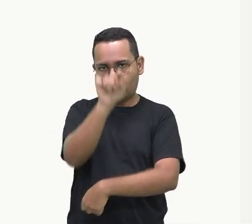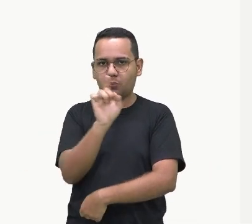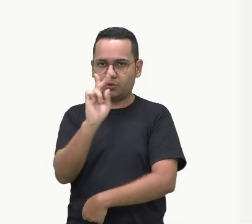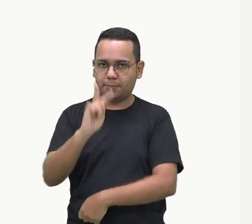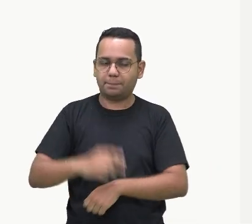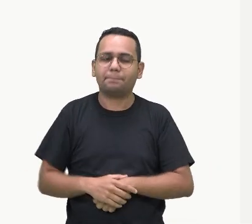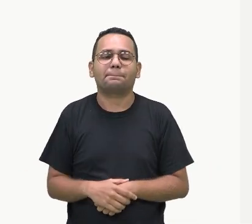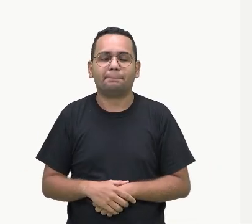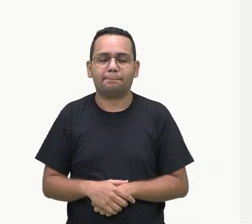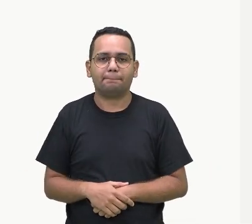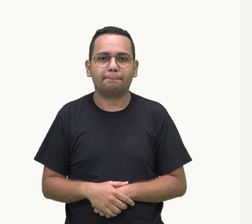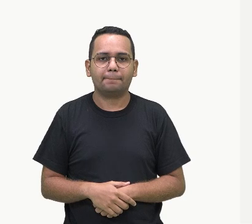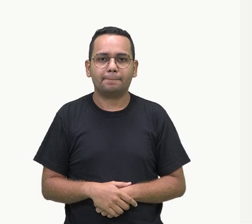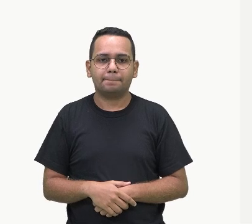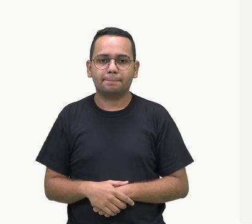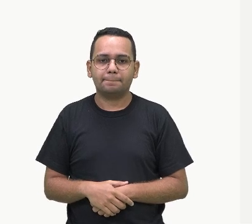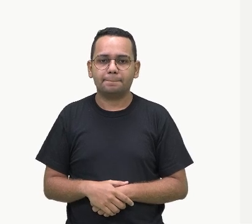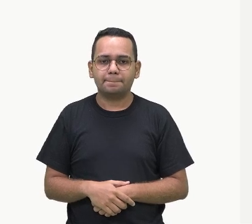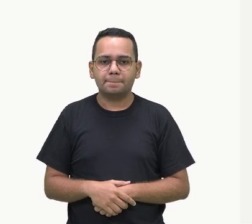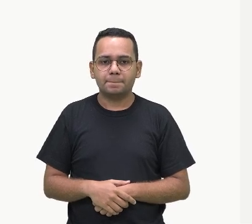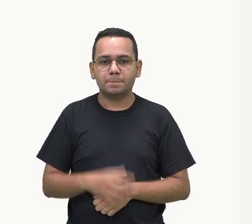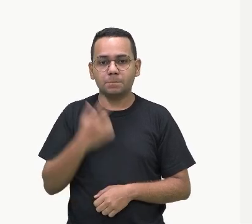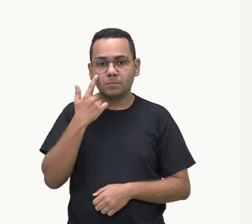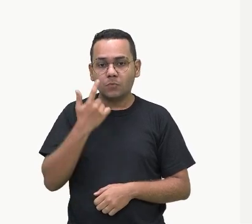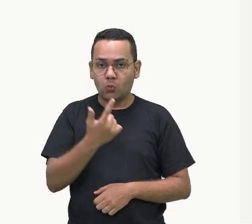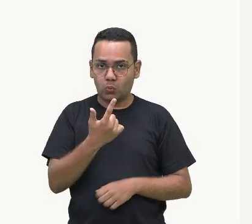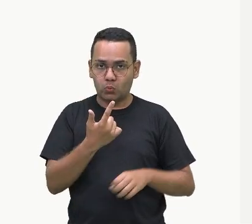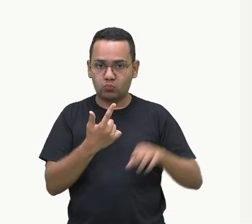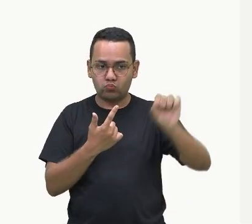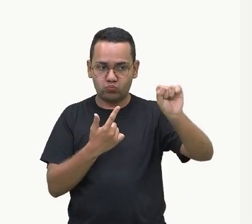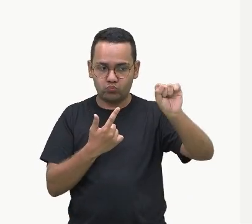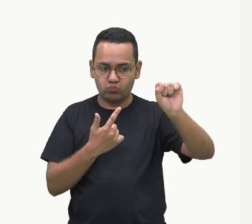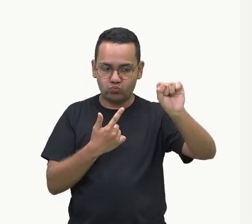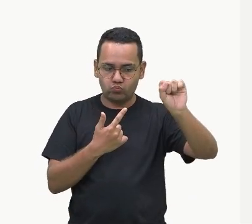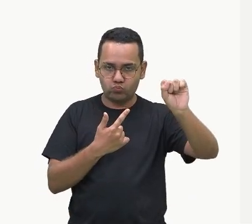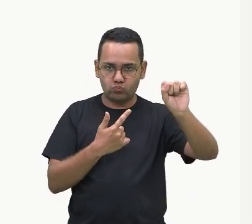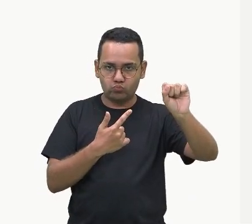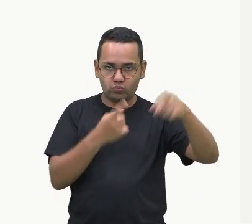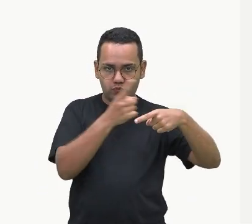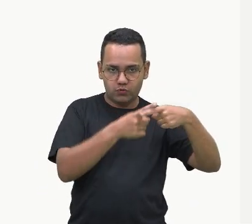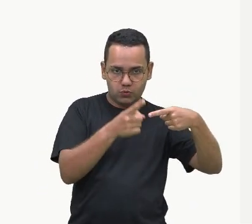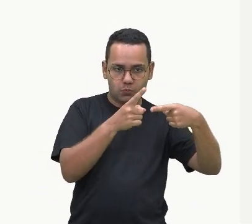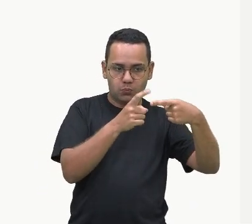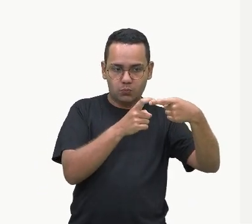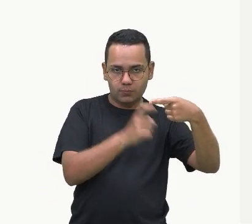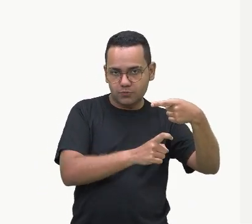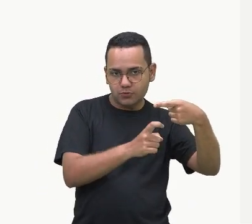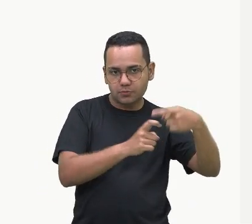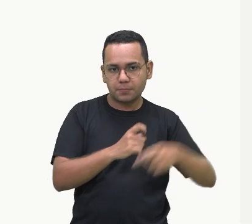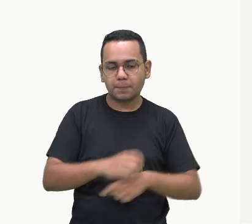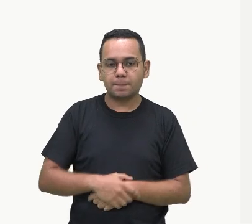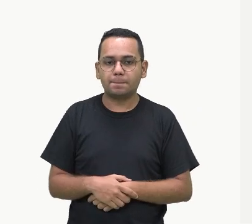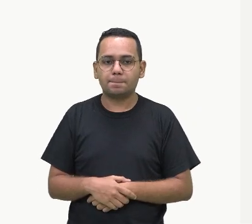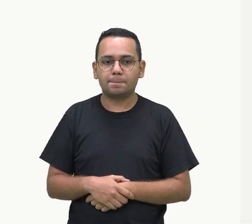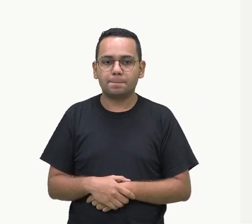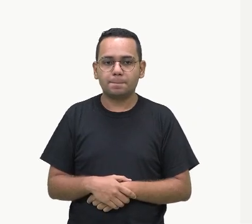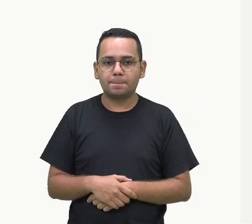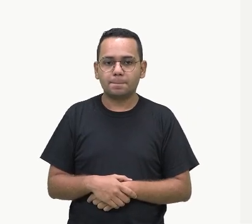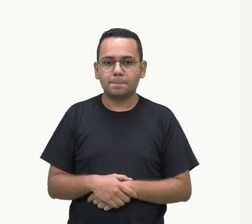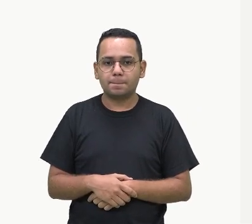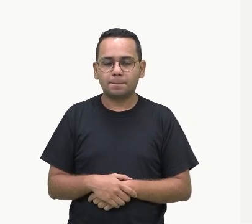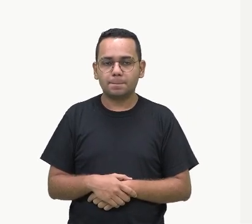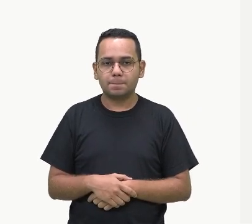há pouco? 8 vai estar para X, 8 vai estar para X,